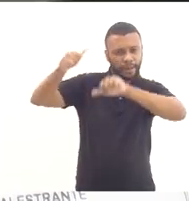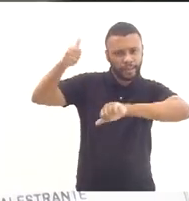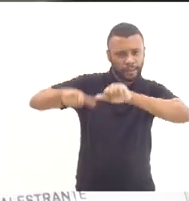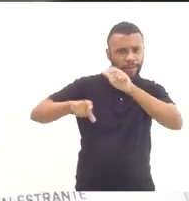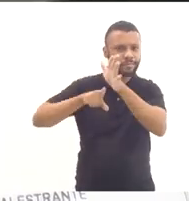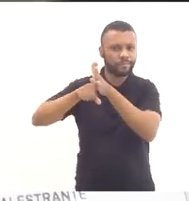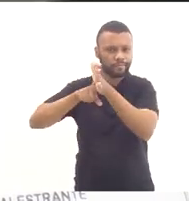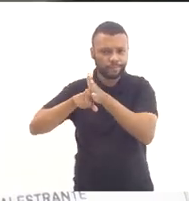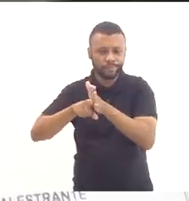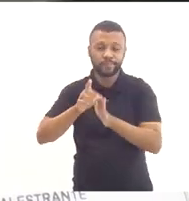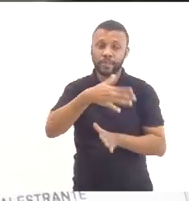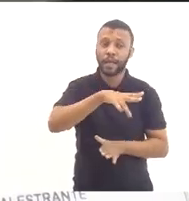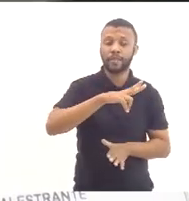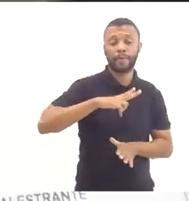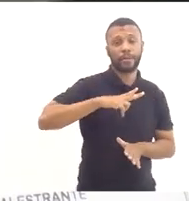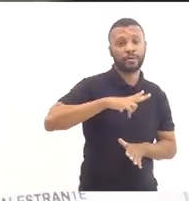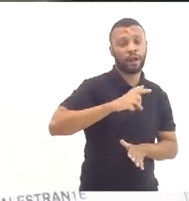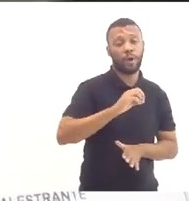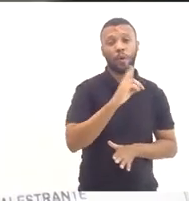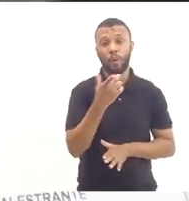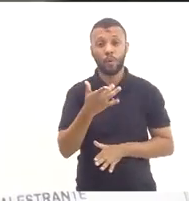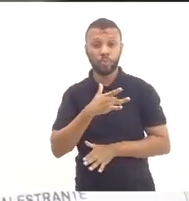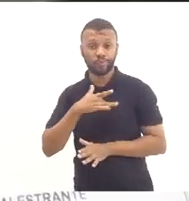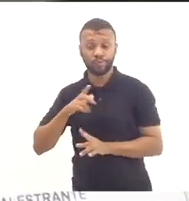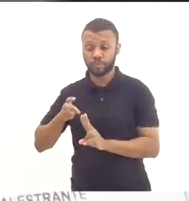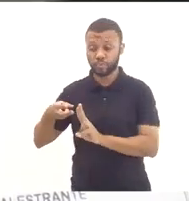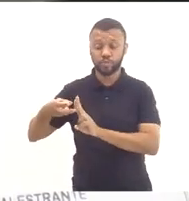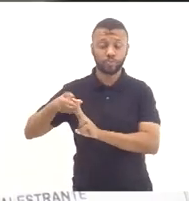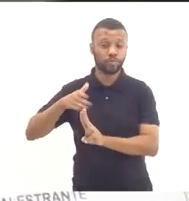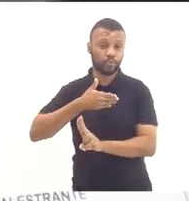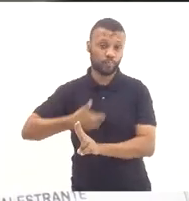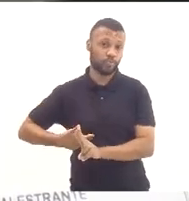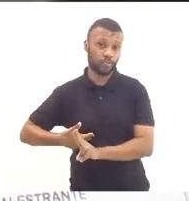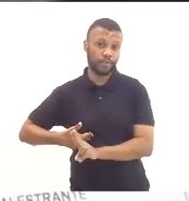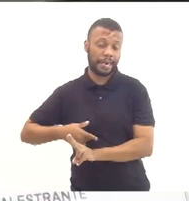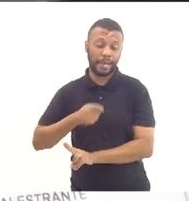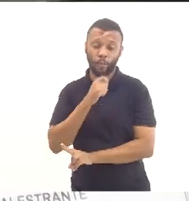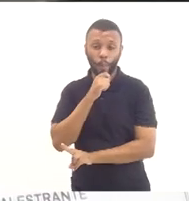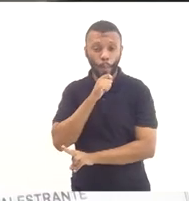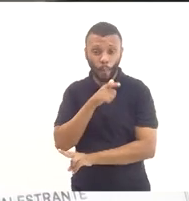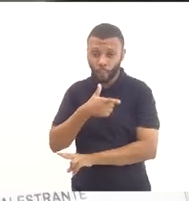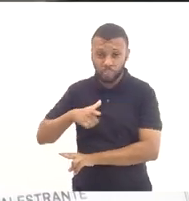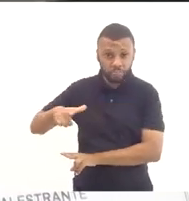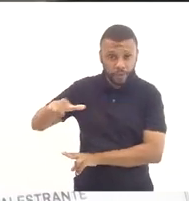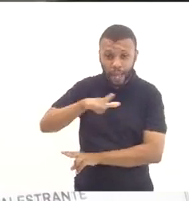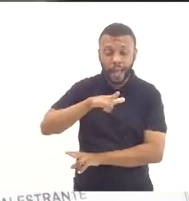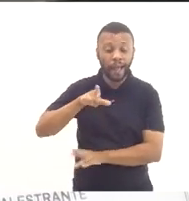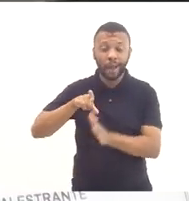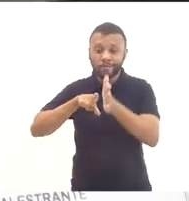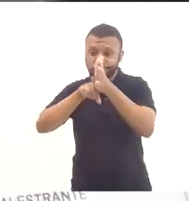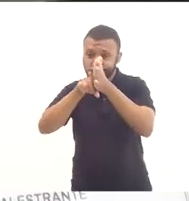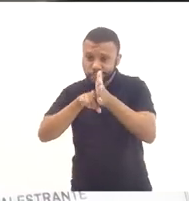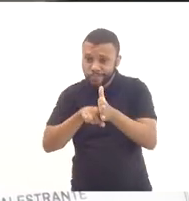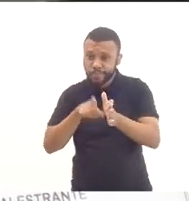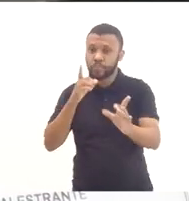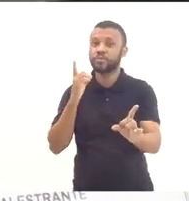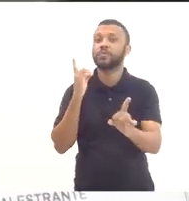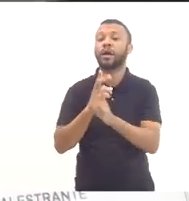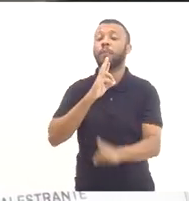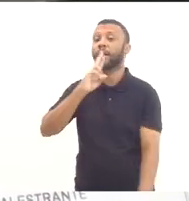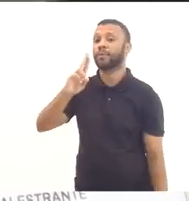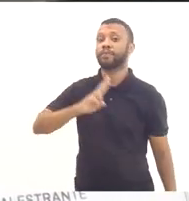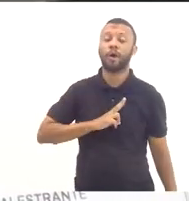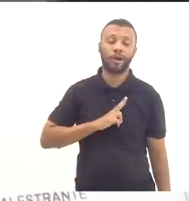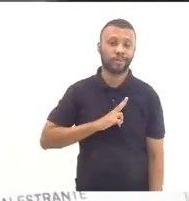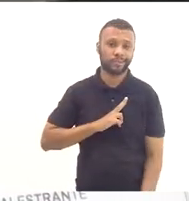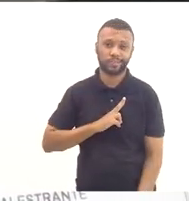tanto particular quanto do posto de saúde ele não dá o diagnóstico para o restante das doenças metabólicas é certo